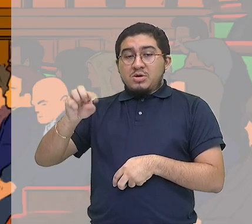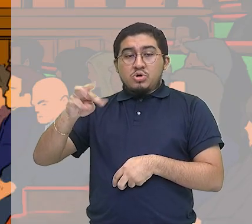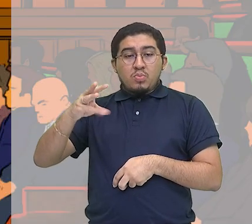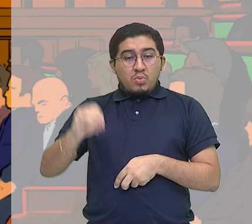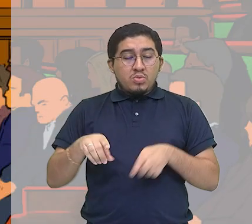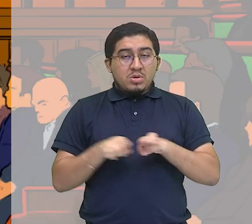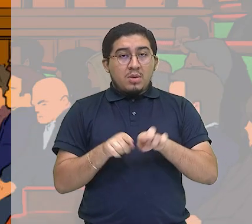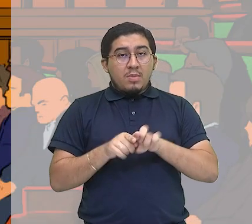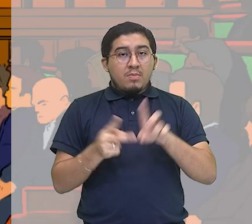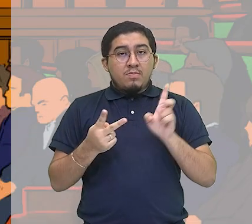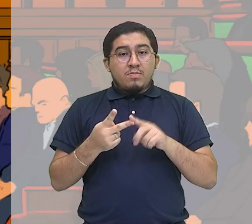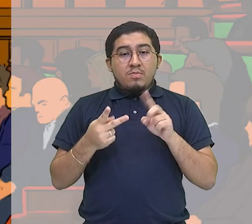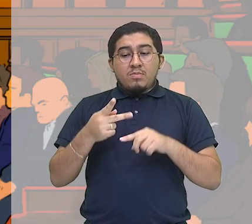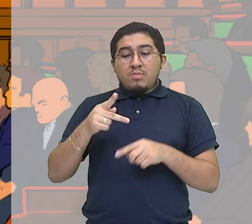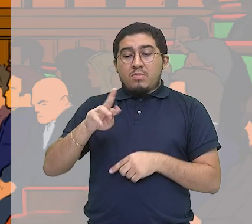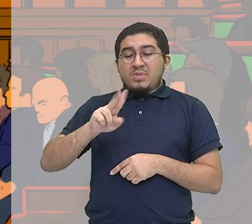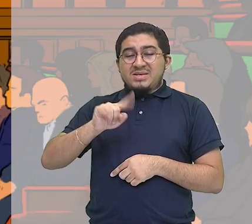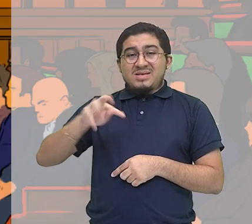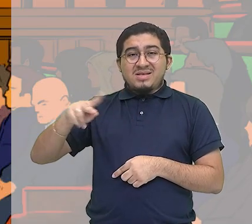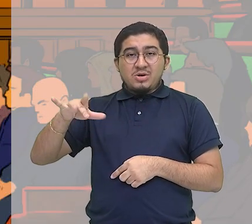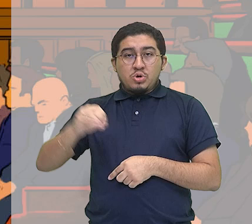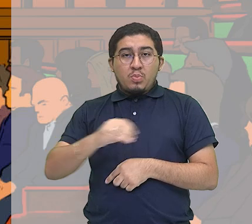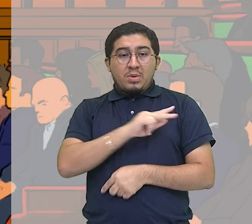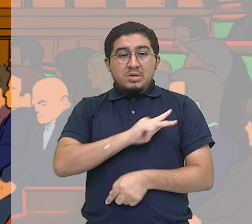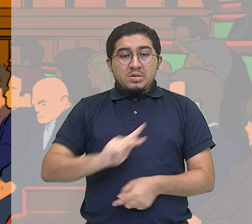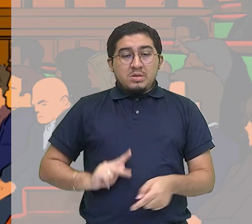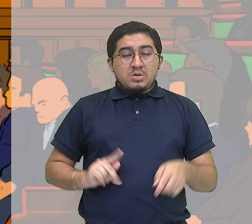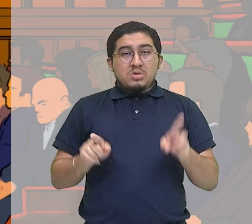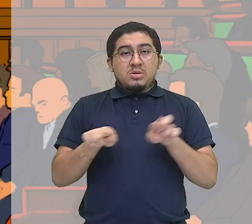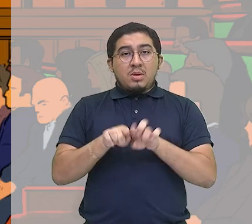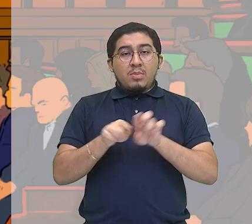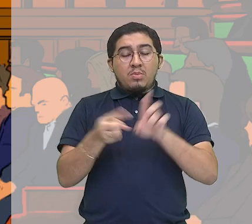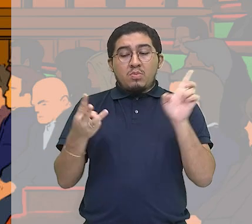foi o presidencialista e o terceiro, o